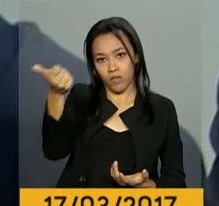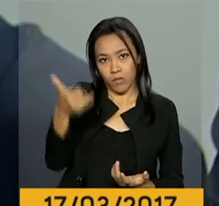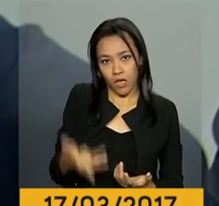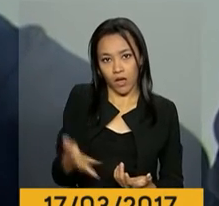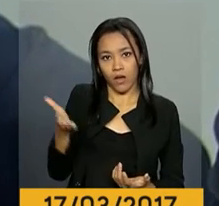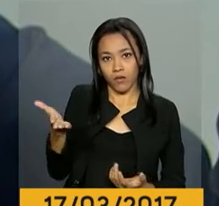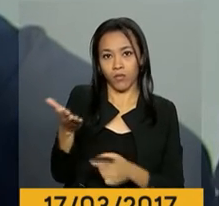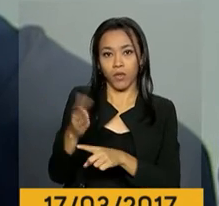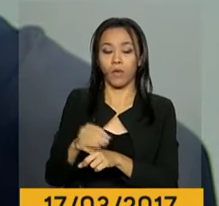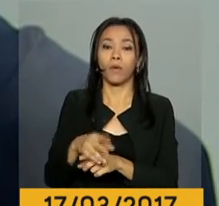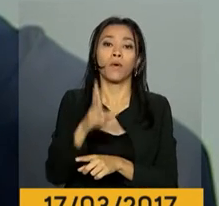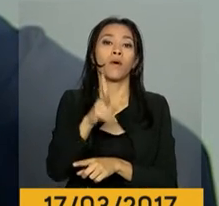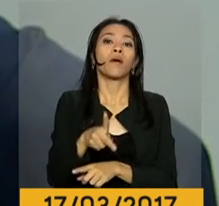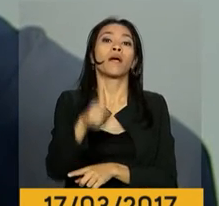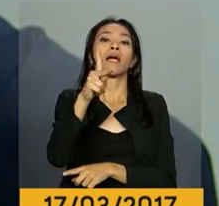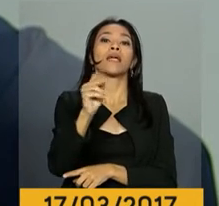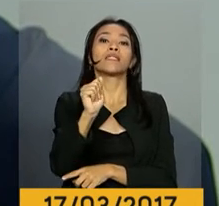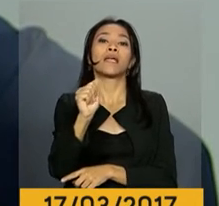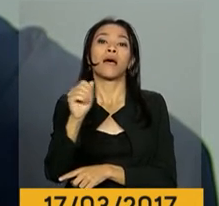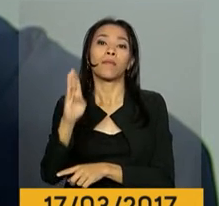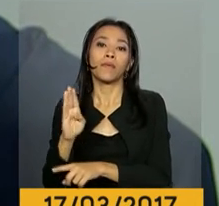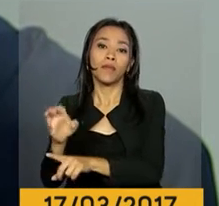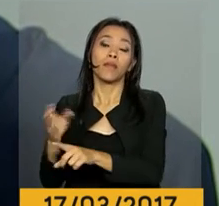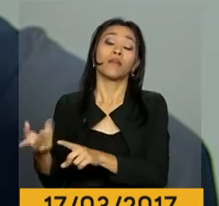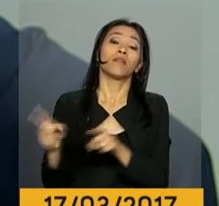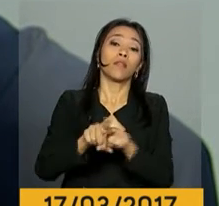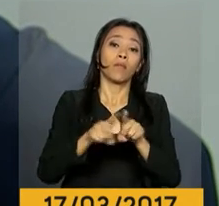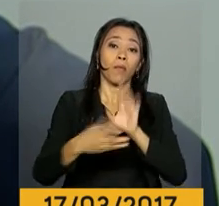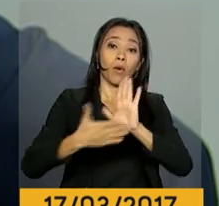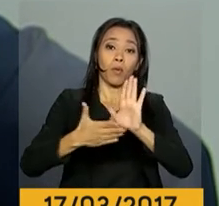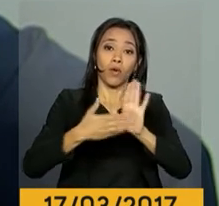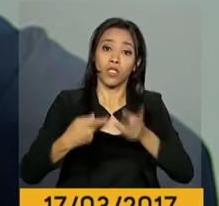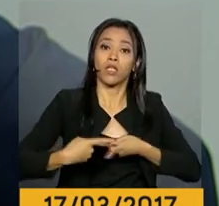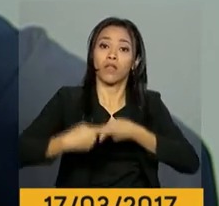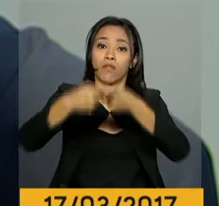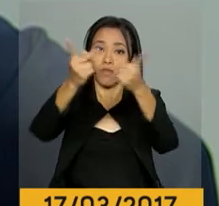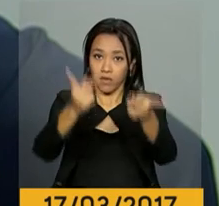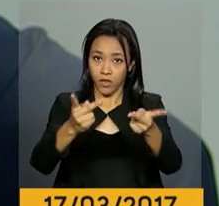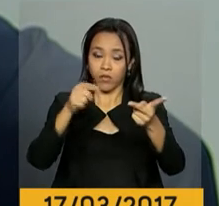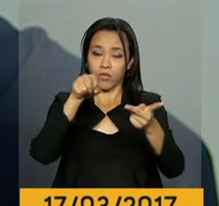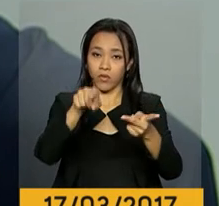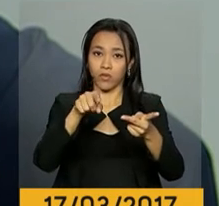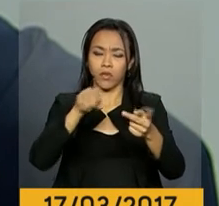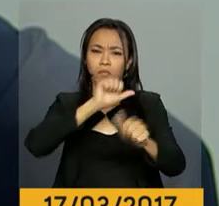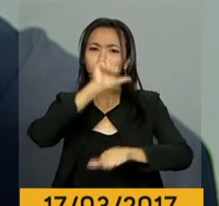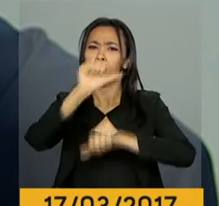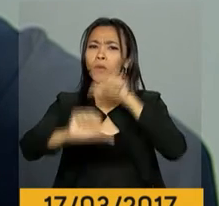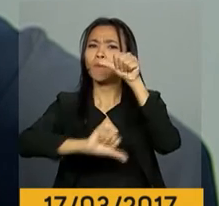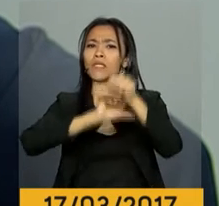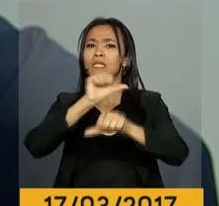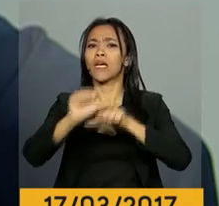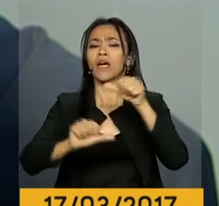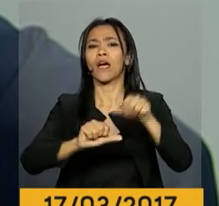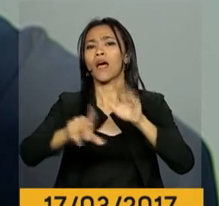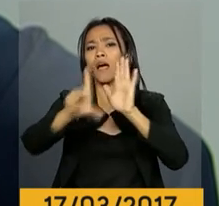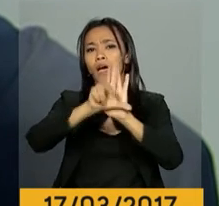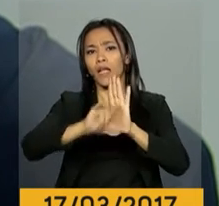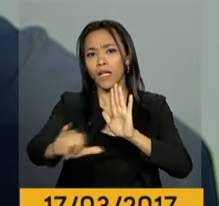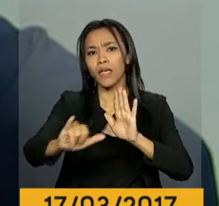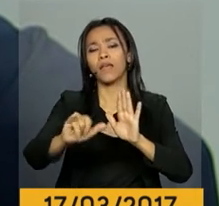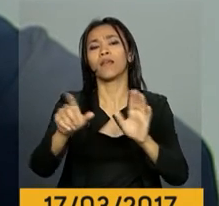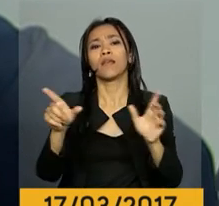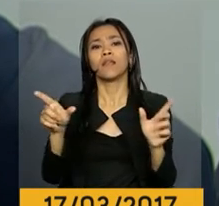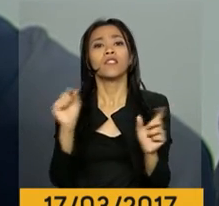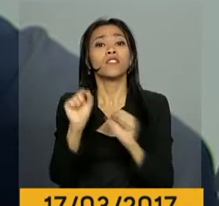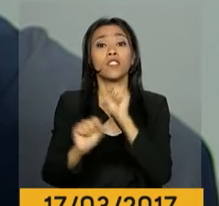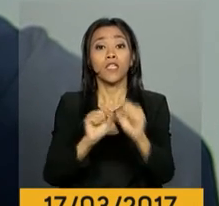proposta que nós mandamos ao Congresso Nacional para reformular a lei de responsabilidade fiscal,